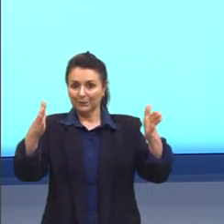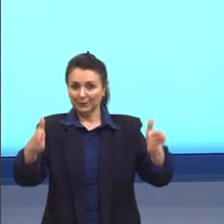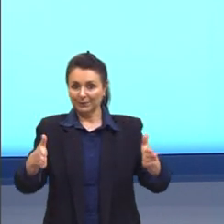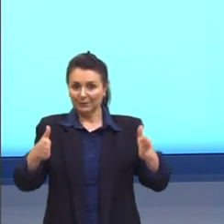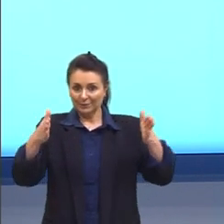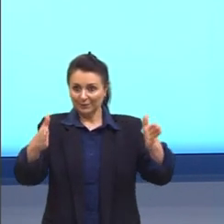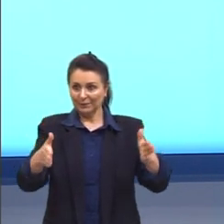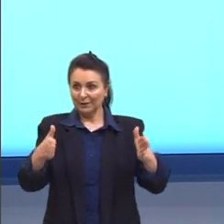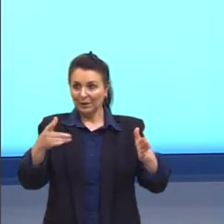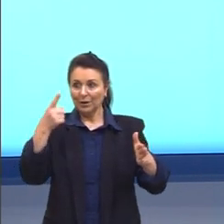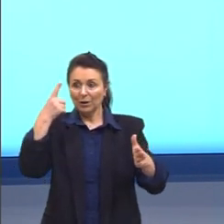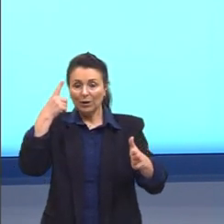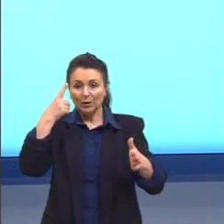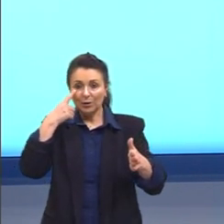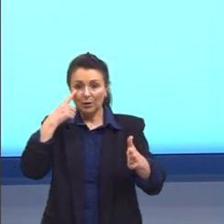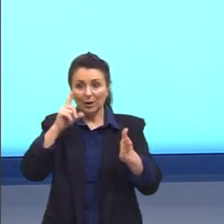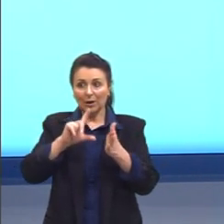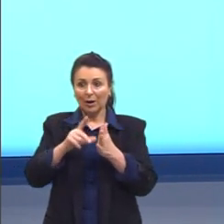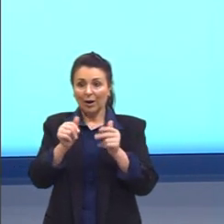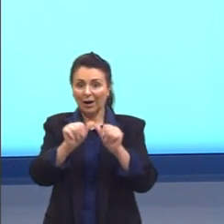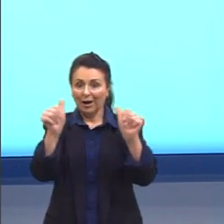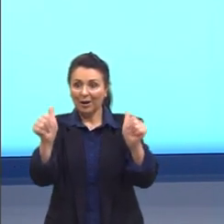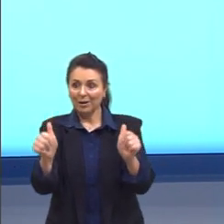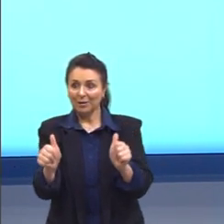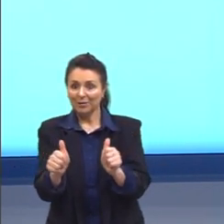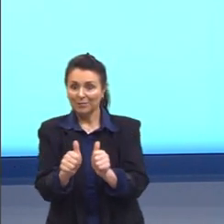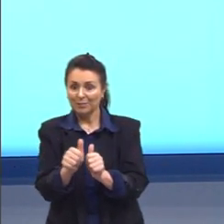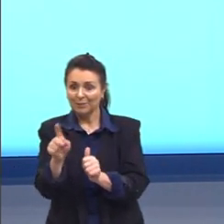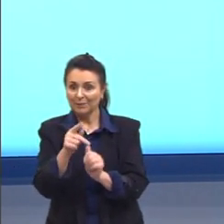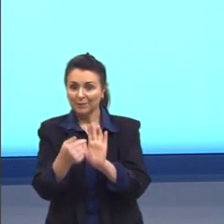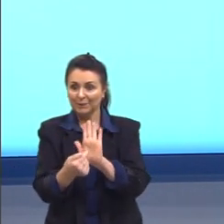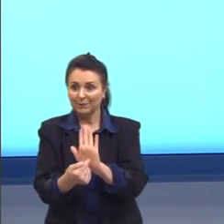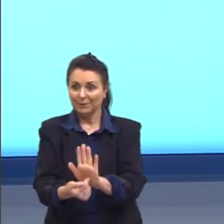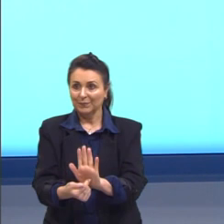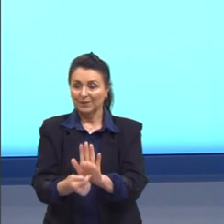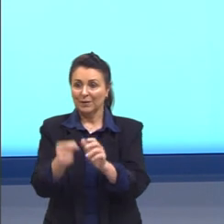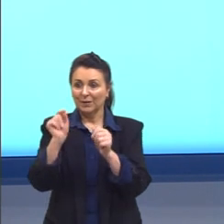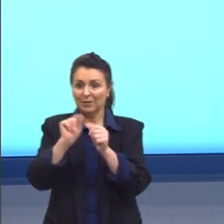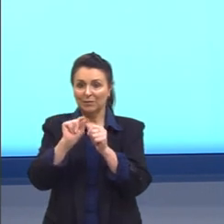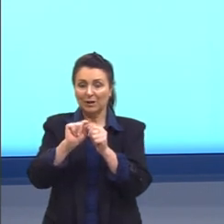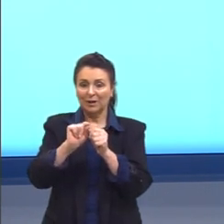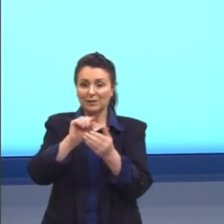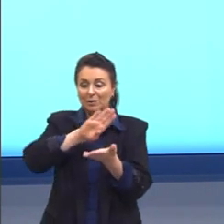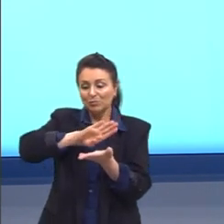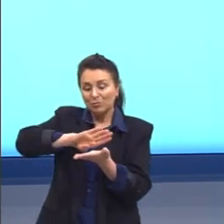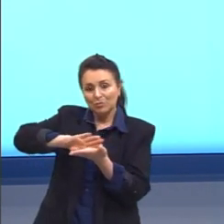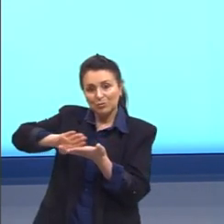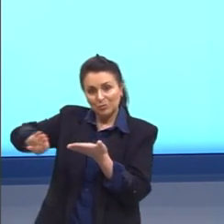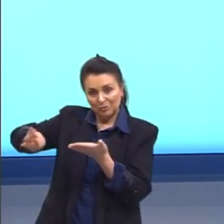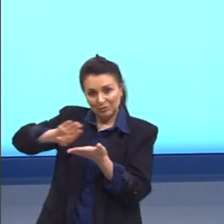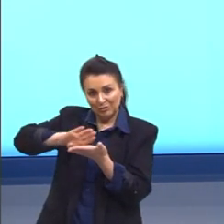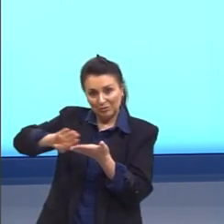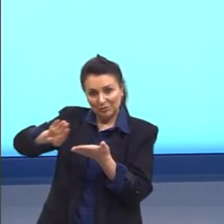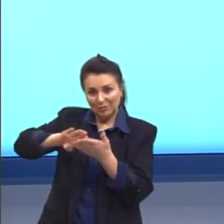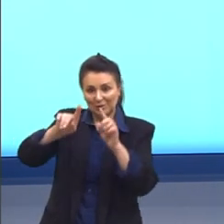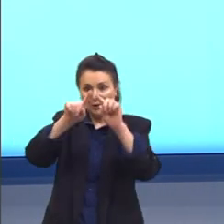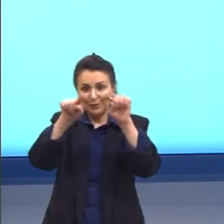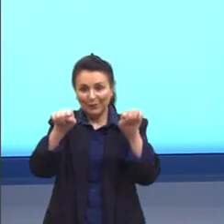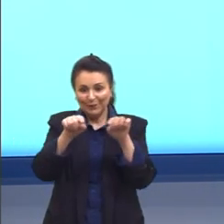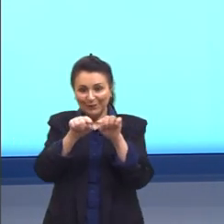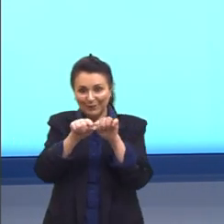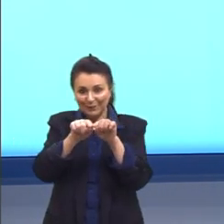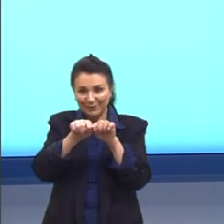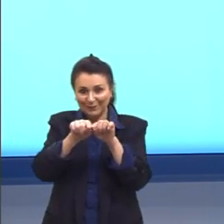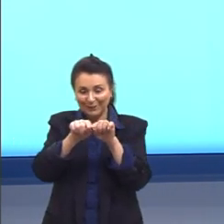lado a figura mostra então após ser feito esse corte nós realizamos a secção tiramos o topo e